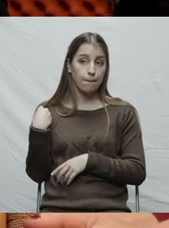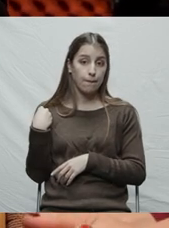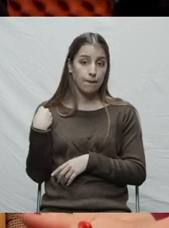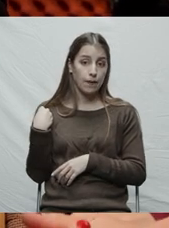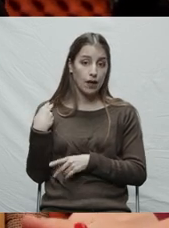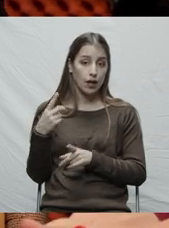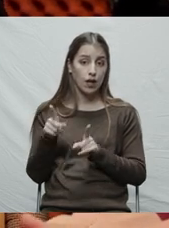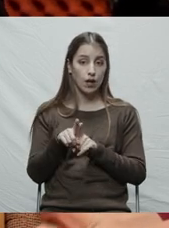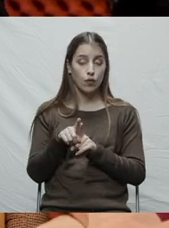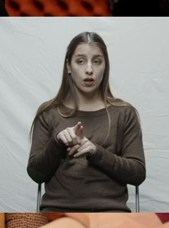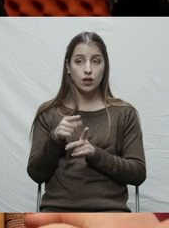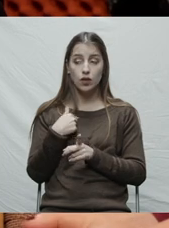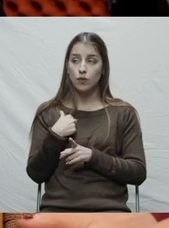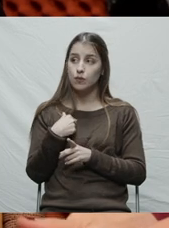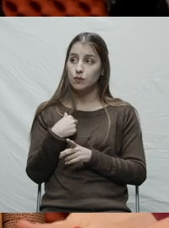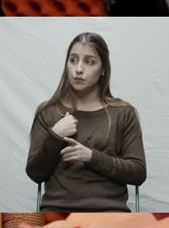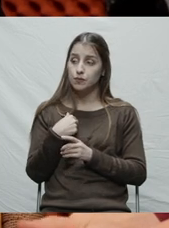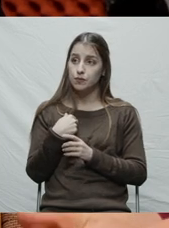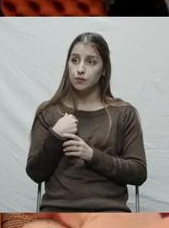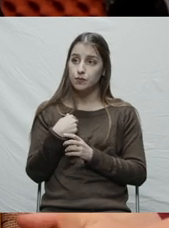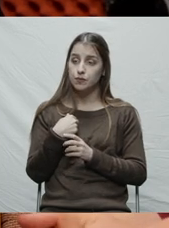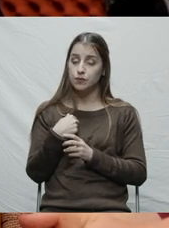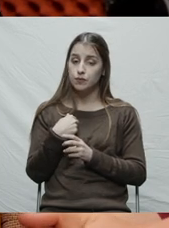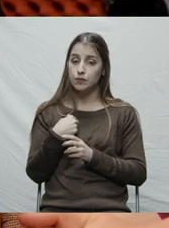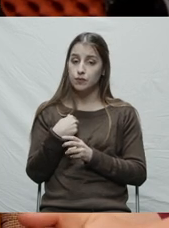E portanto, e não.